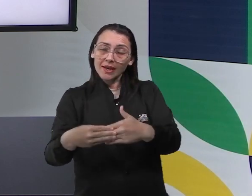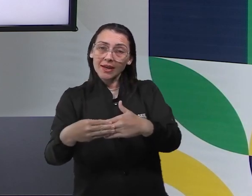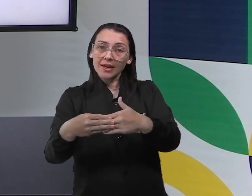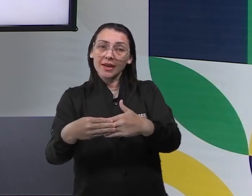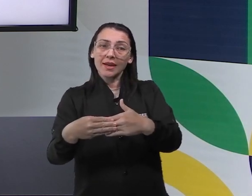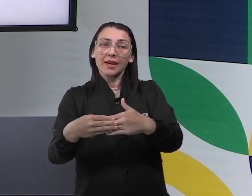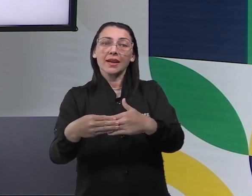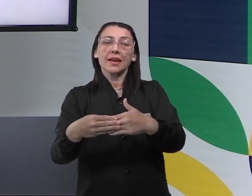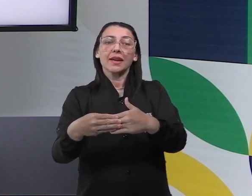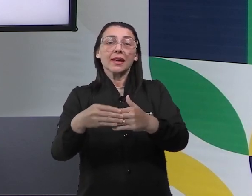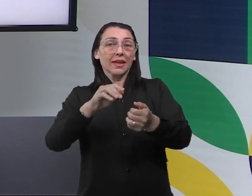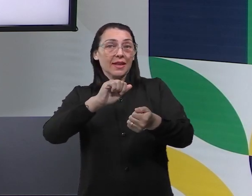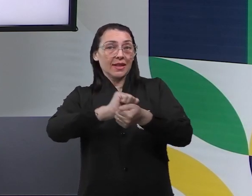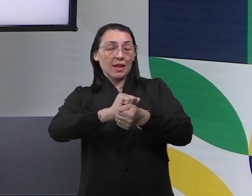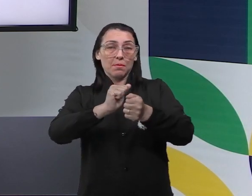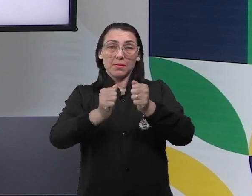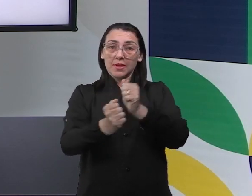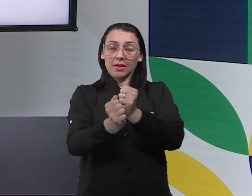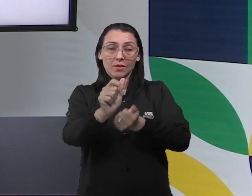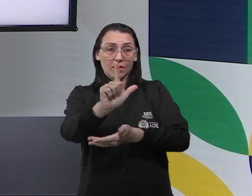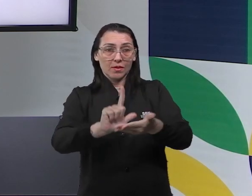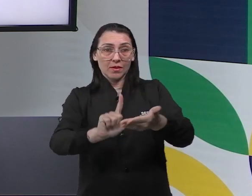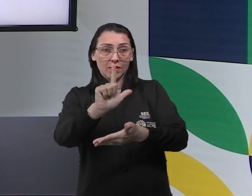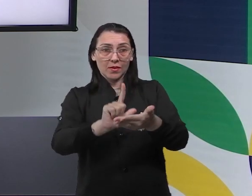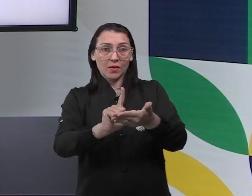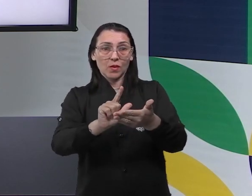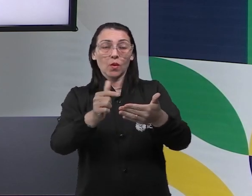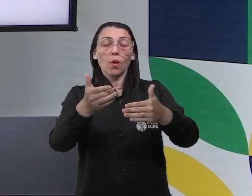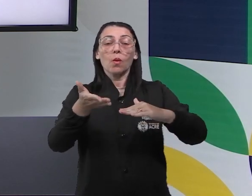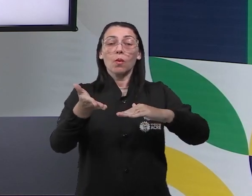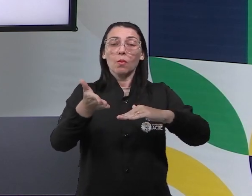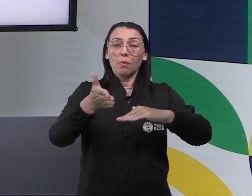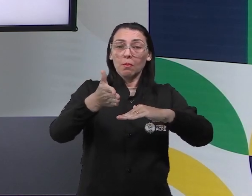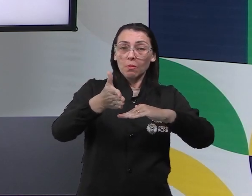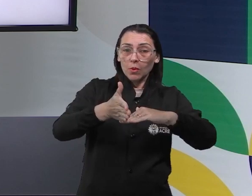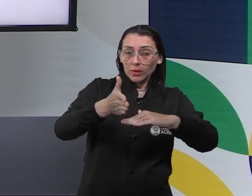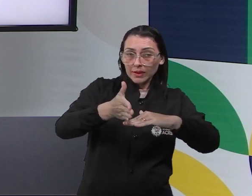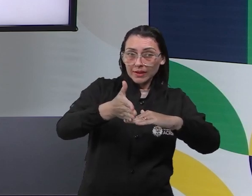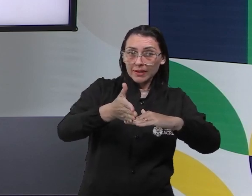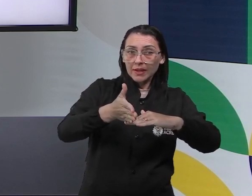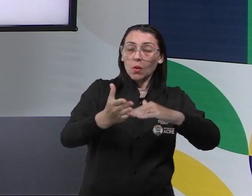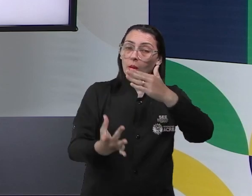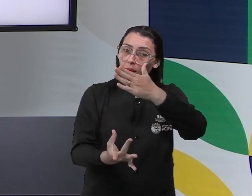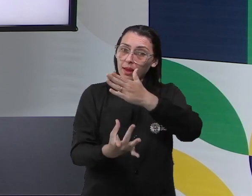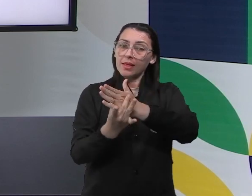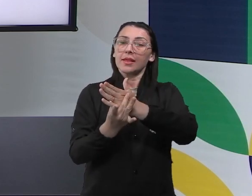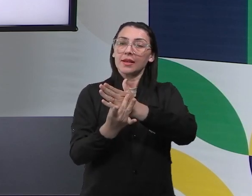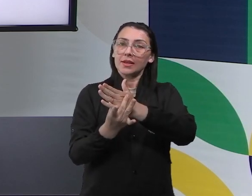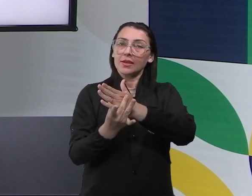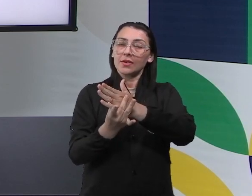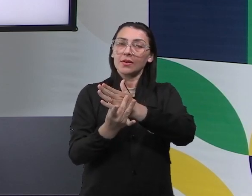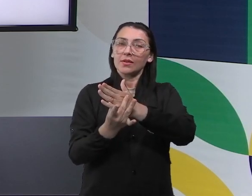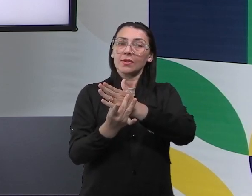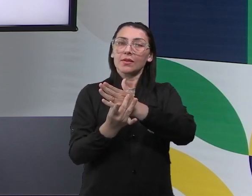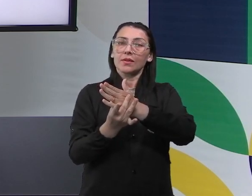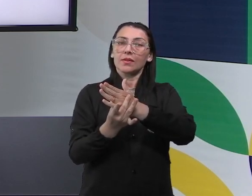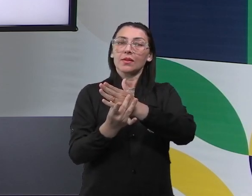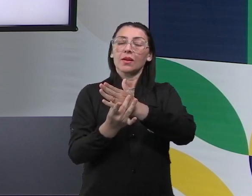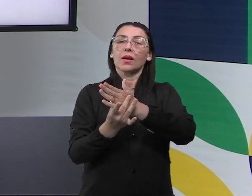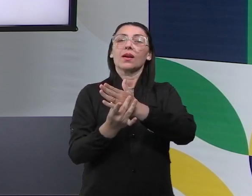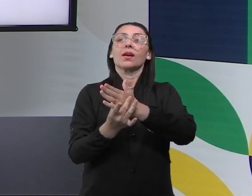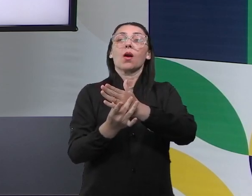que encaixam a obra dele no modernismo. Então, se eu tenho lá uma obra realista em que eu mostro